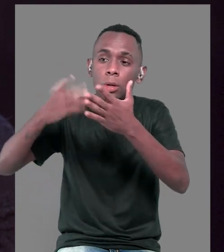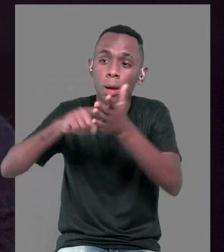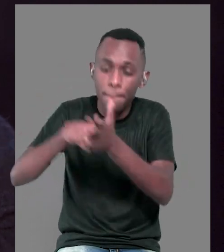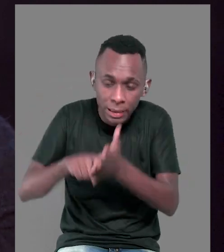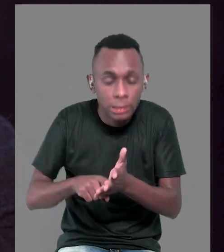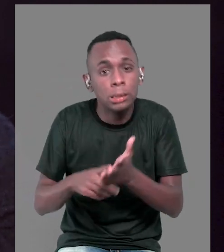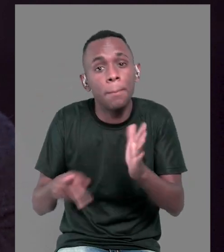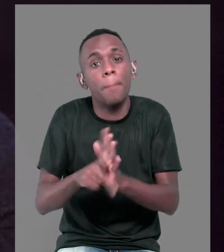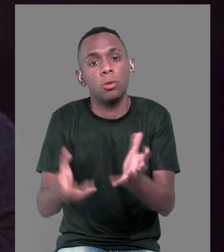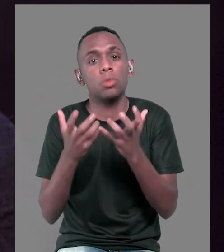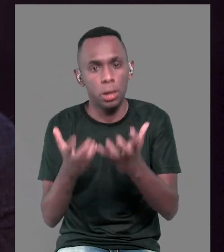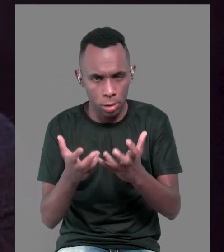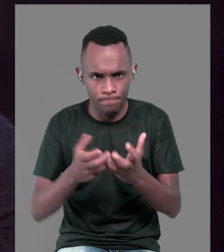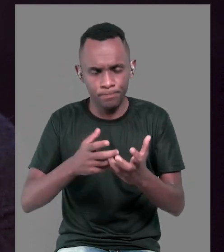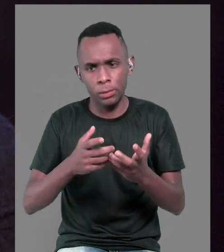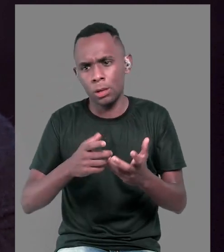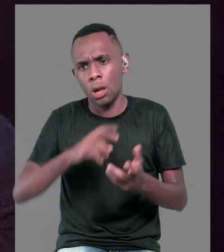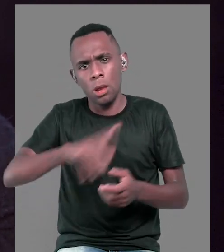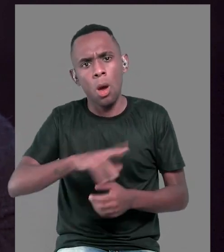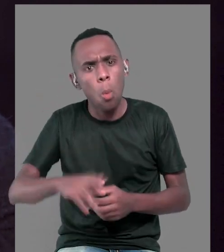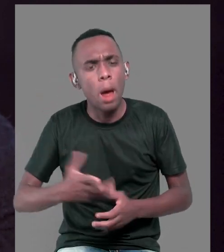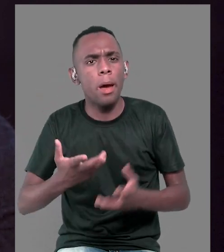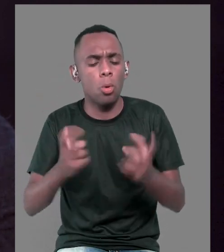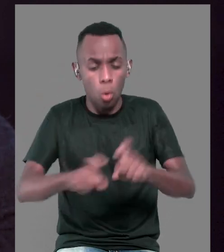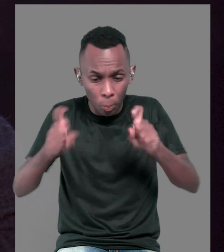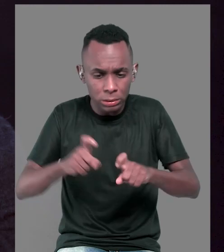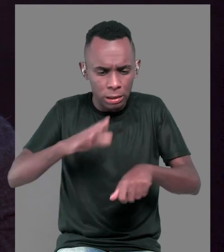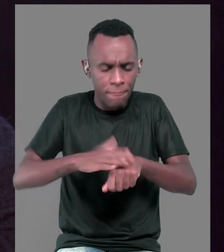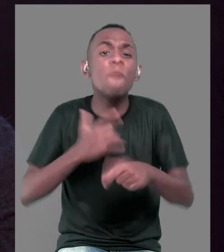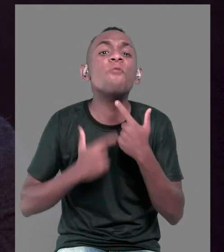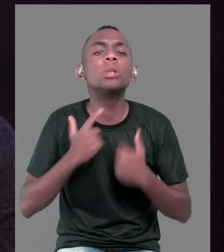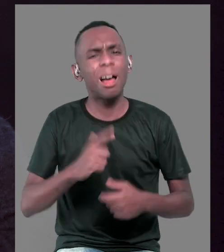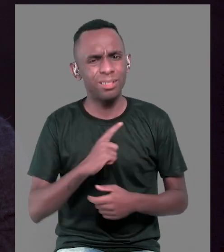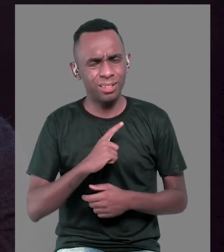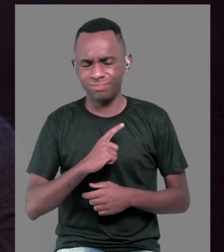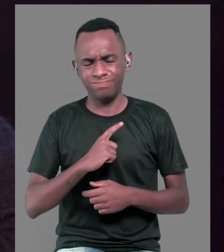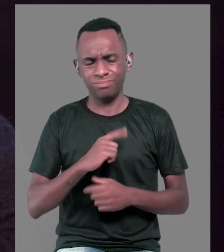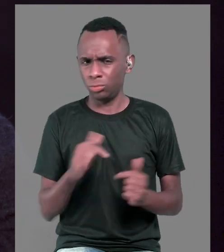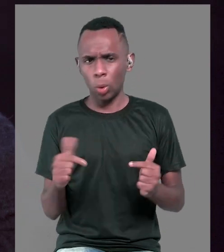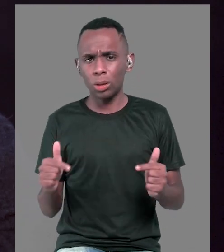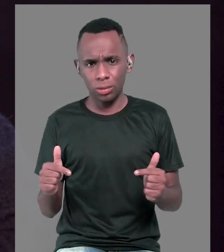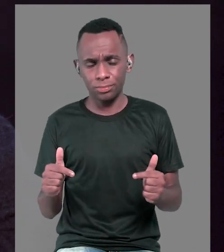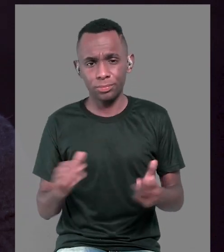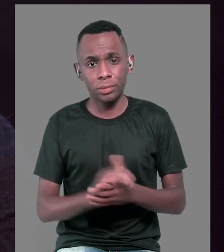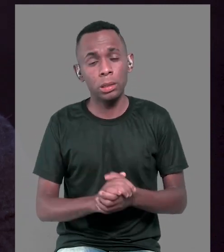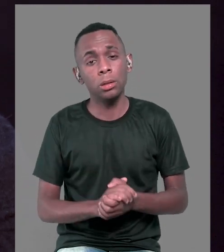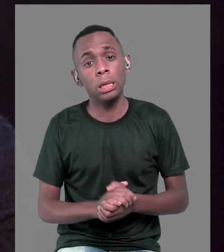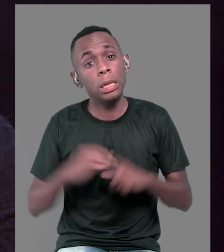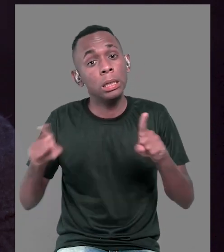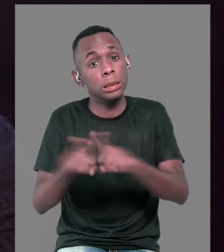querer. Eles não formam uma vontade autônoma, como diria Kant. Não